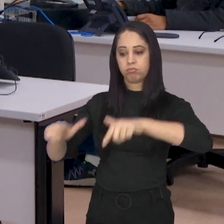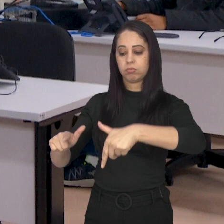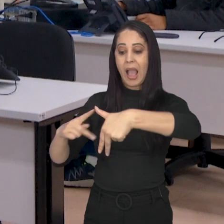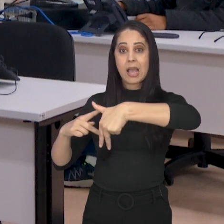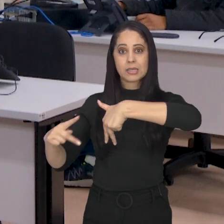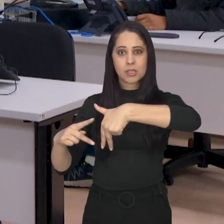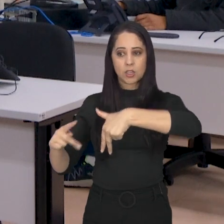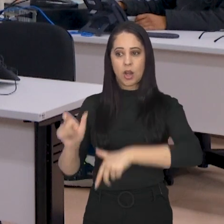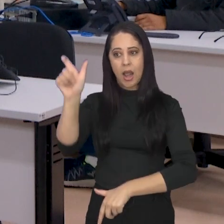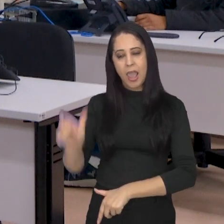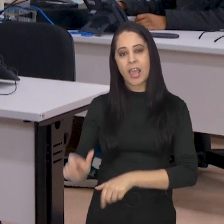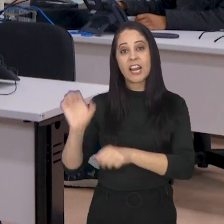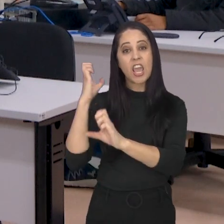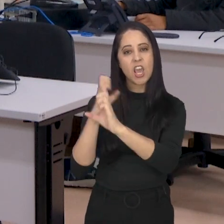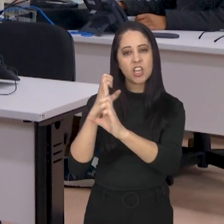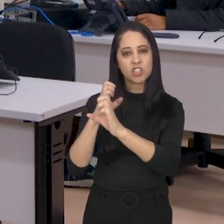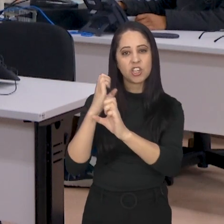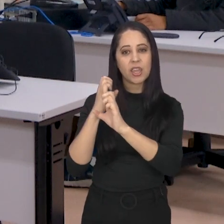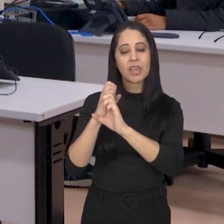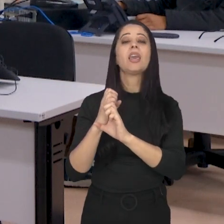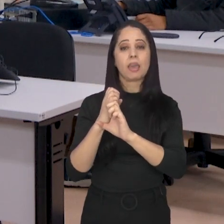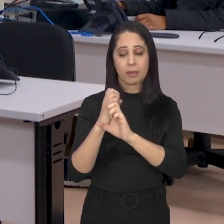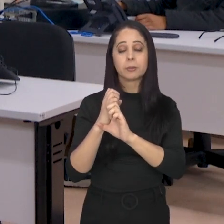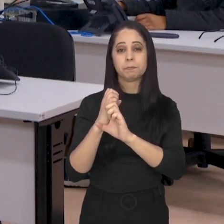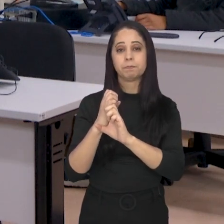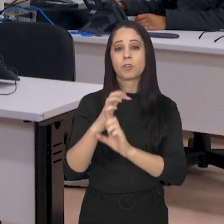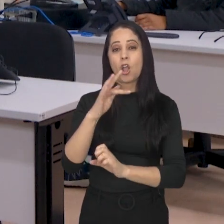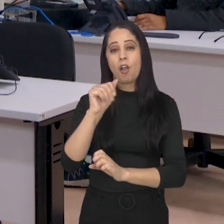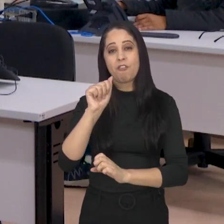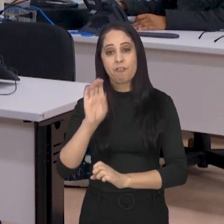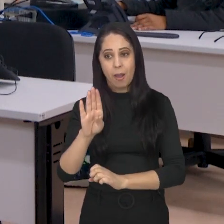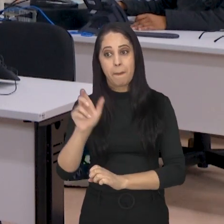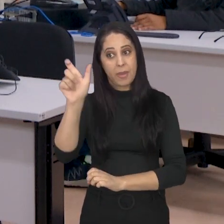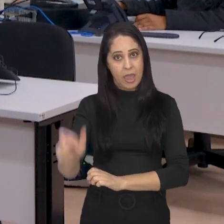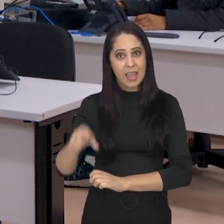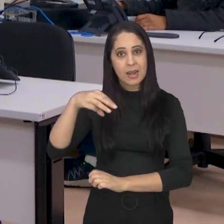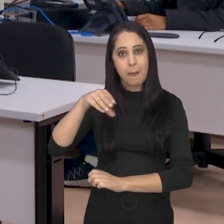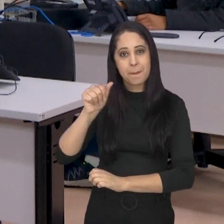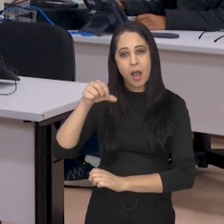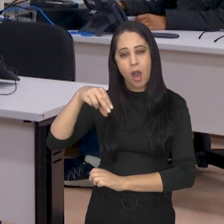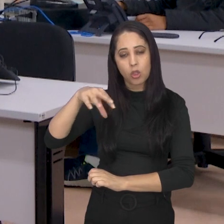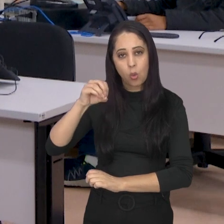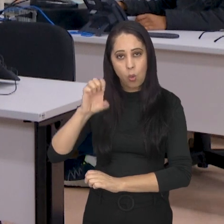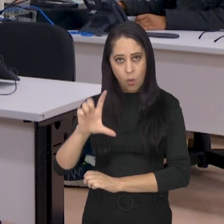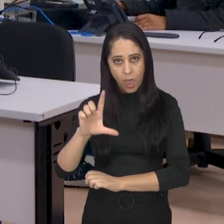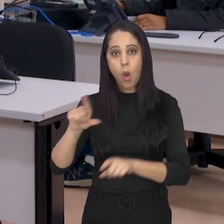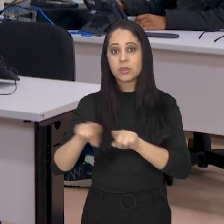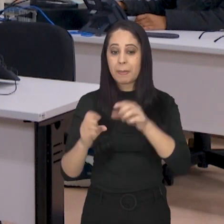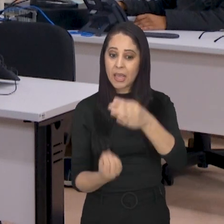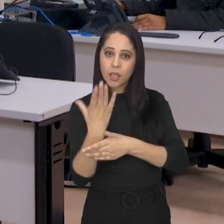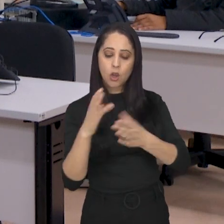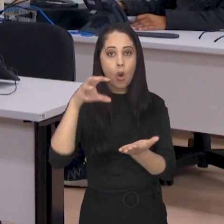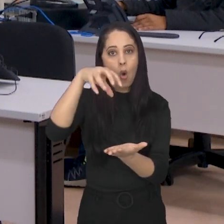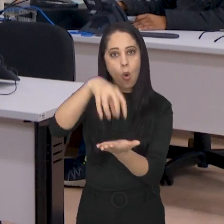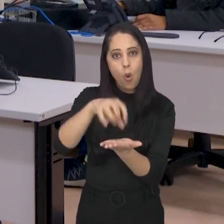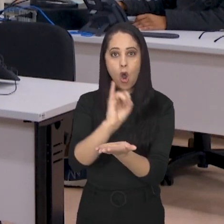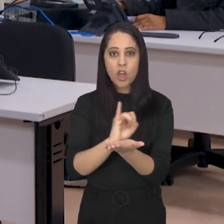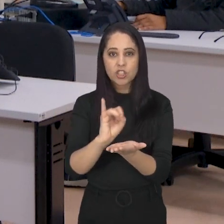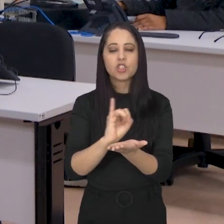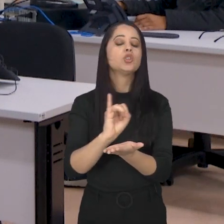para te apresentar as principais notícias da Câmara e da nossa cidade. E fica com a gente porque hoje tem o primeiro episódio de uma série